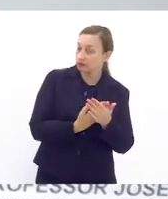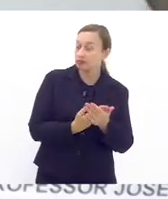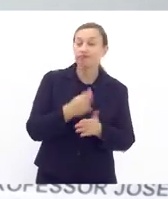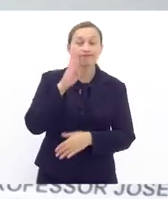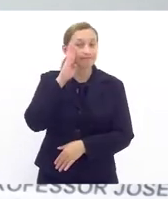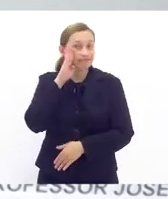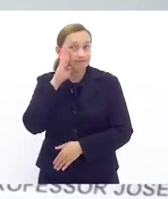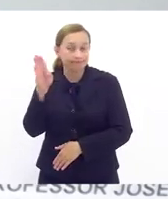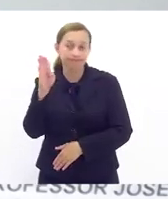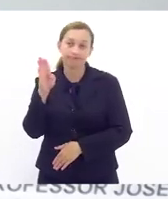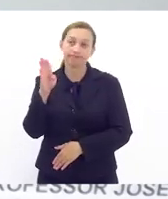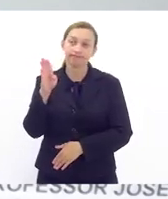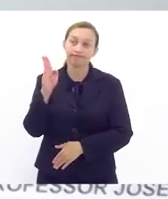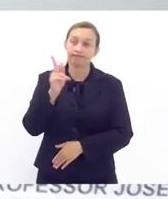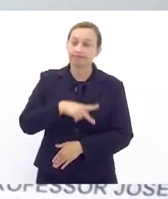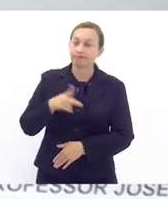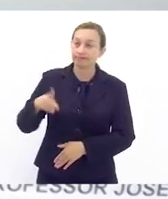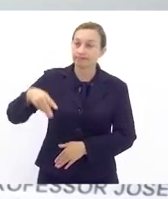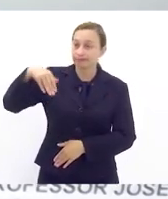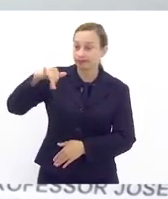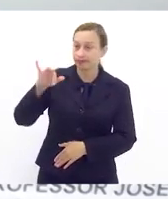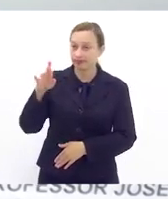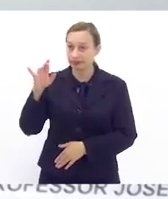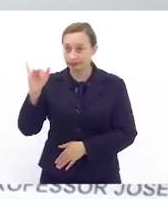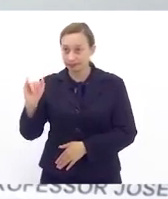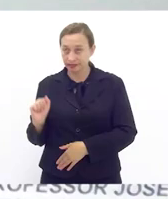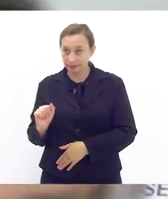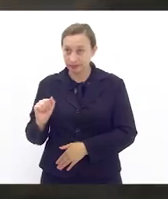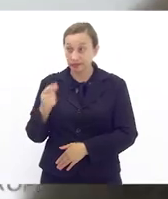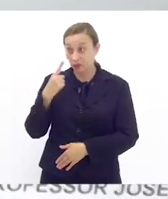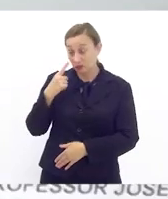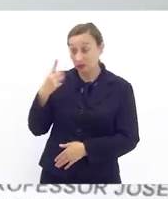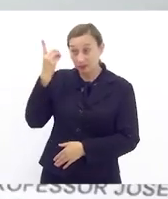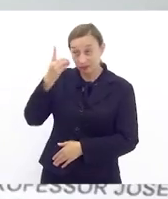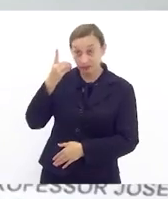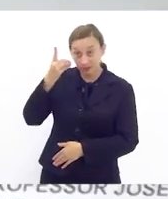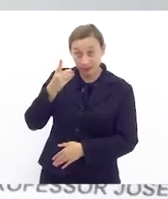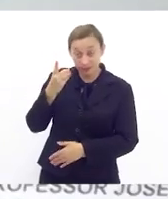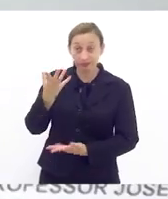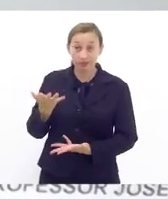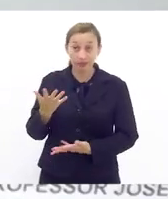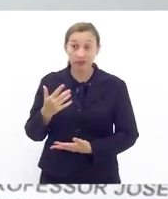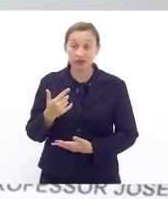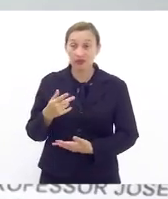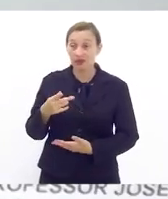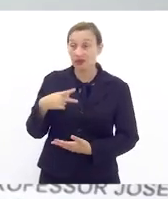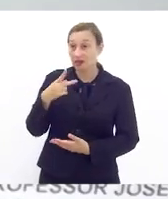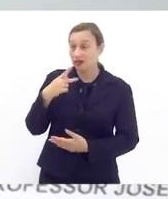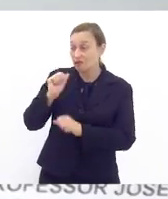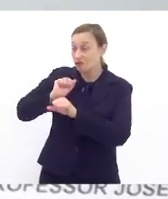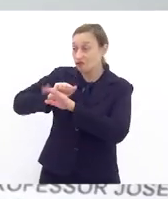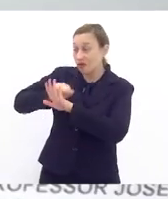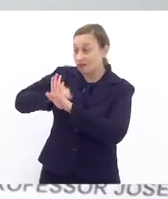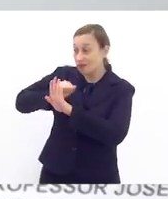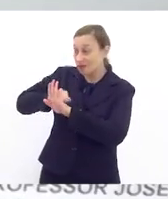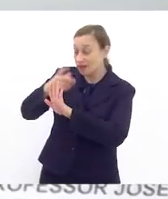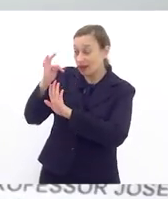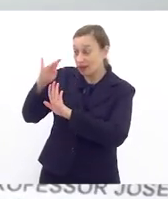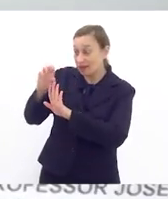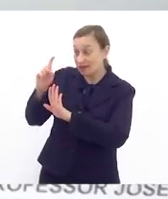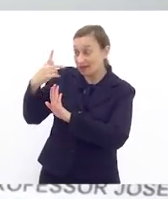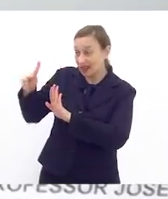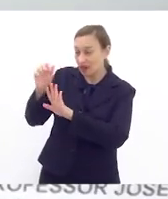principalmente Professora Miriam e aqui deputados que eu acabei de falar que a deputada que eu tenho batido aqui nas portas Outro dia eu saí aqui